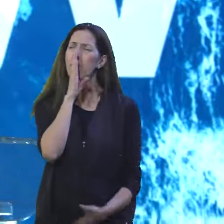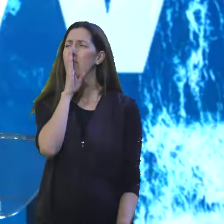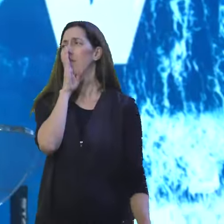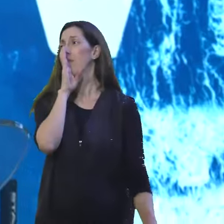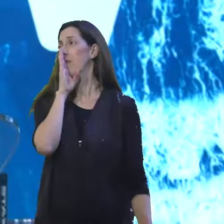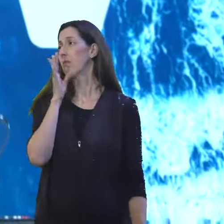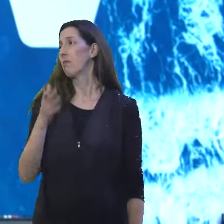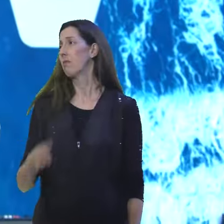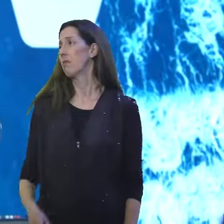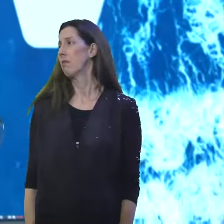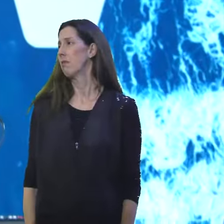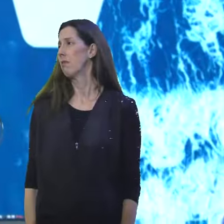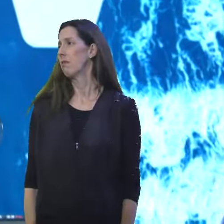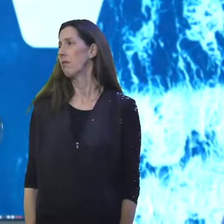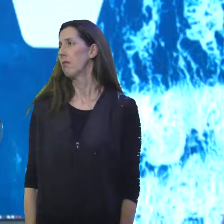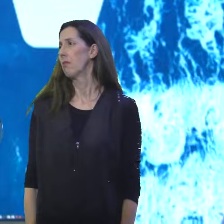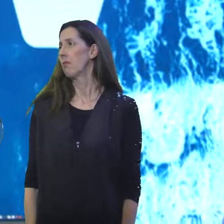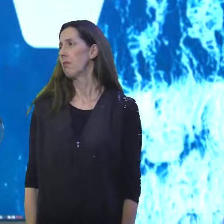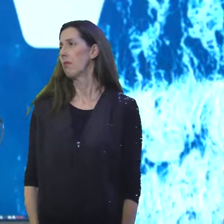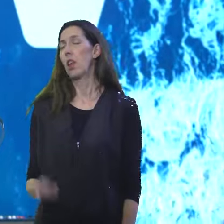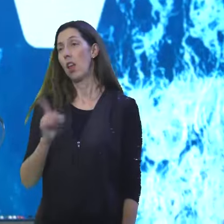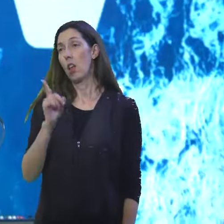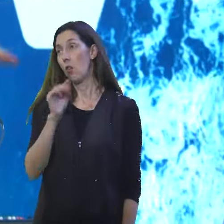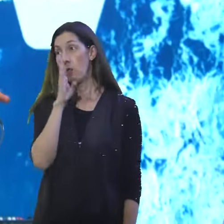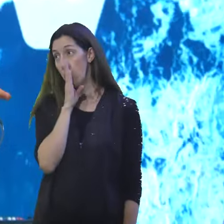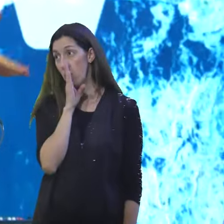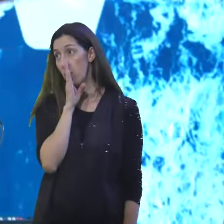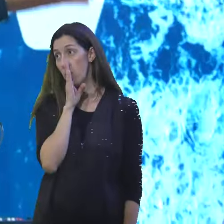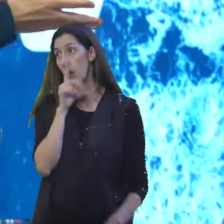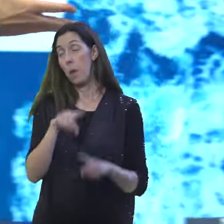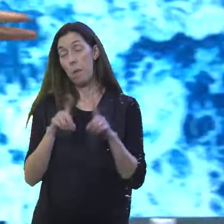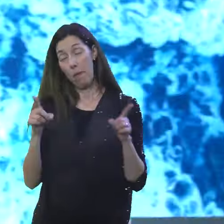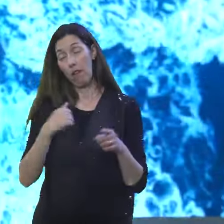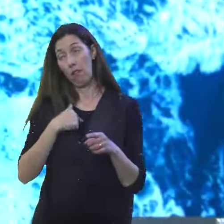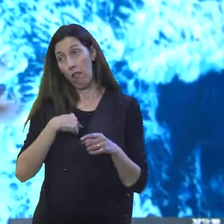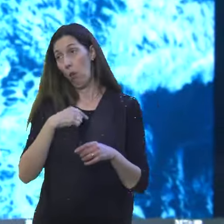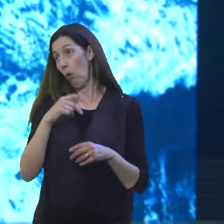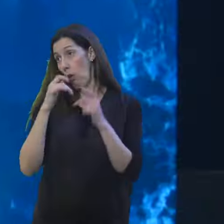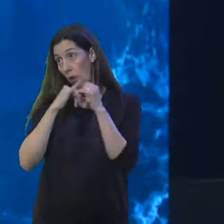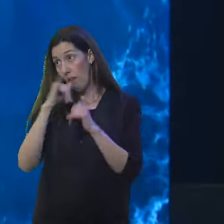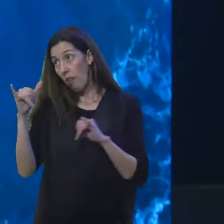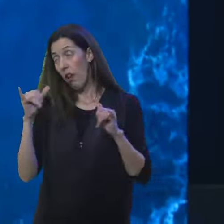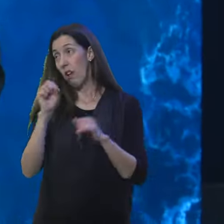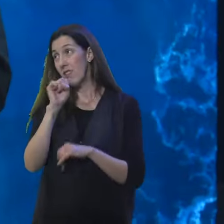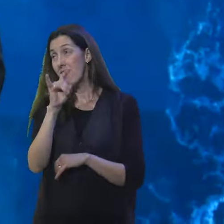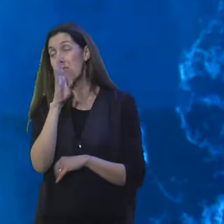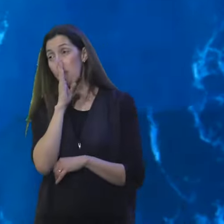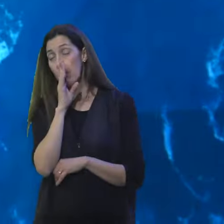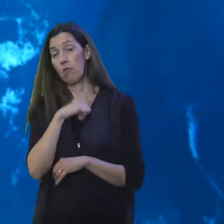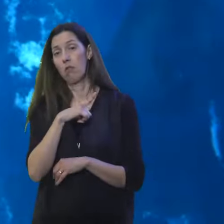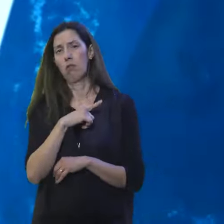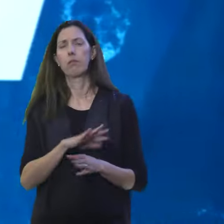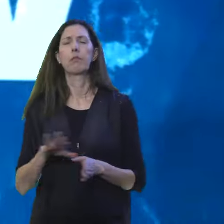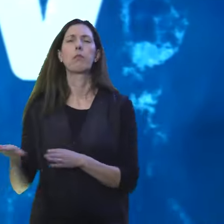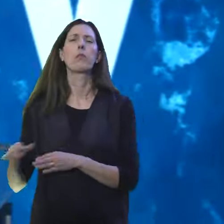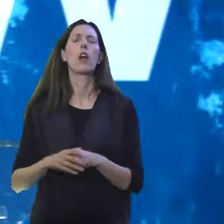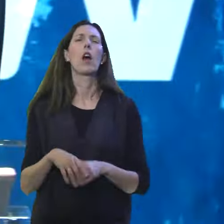silêncio. Eu não vou falar sobre silêncio, mas eu só falo se tiver silêncio. Isso. Bom, a palavra santidade